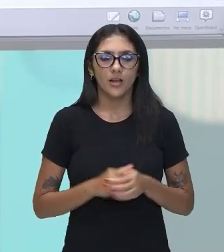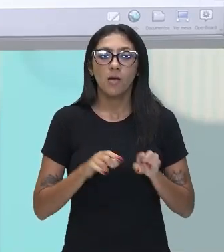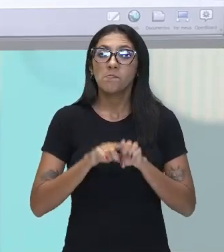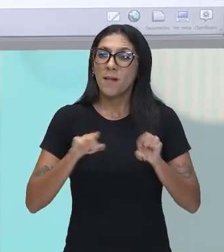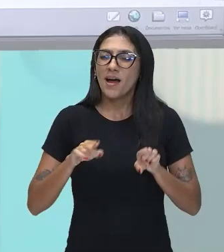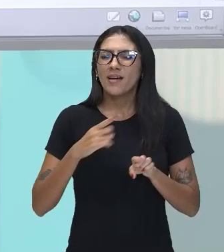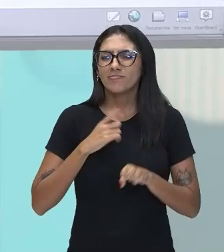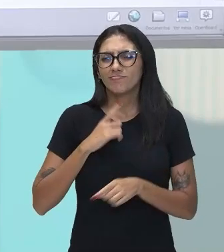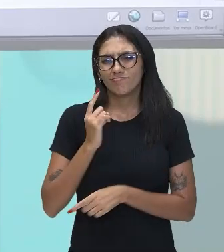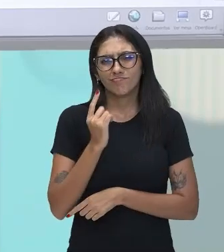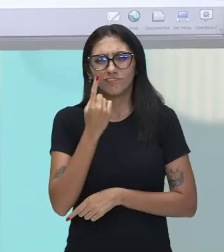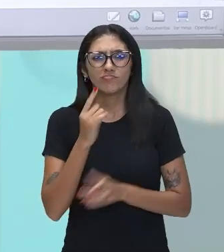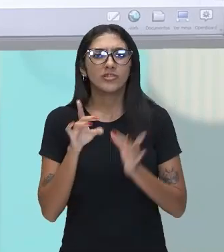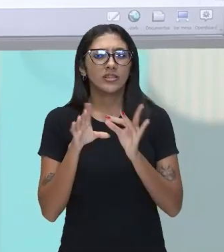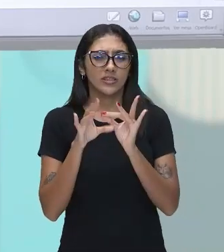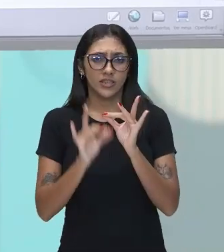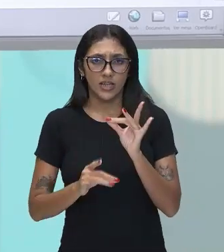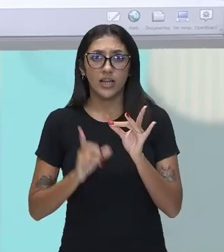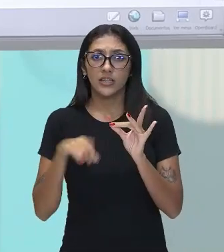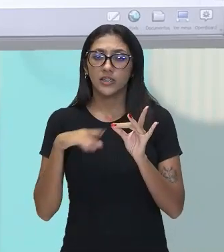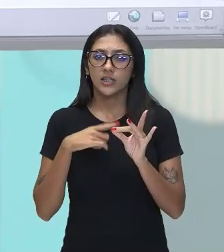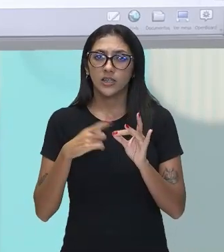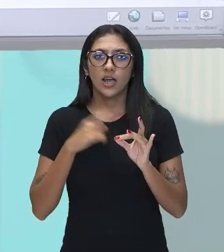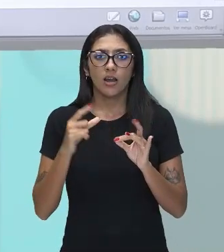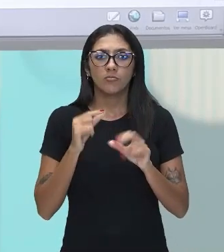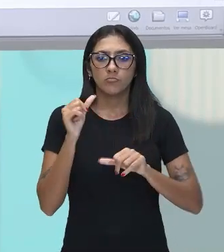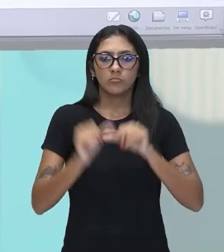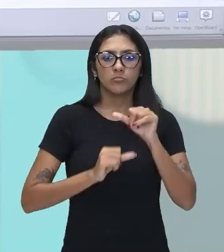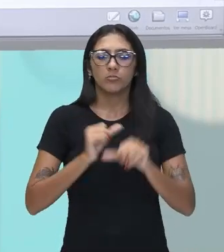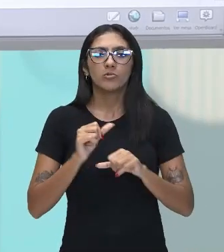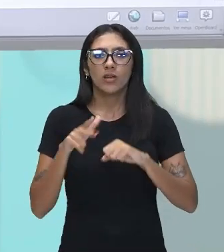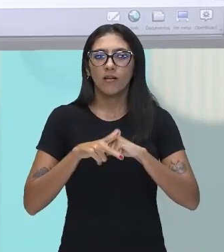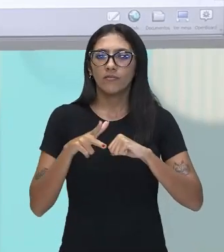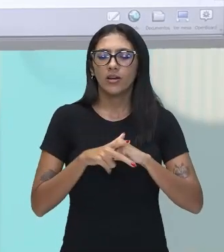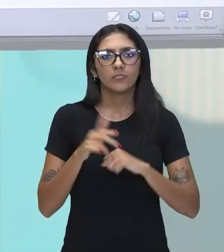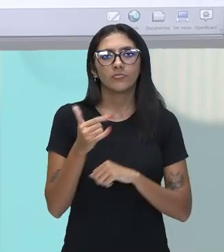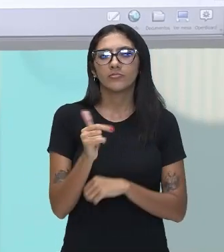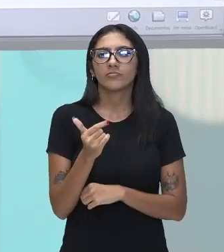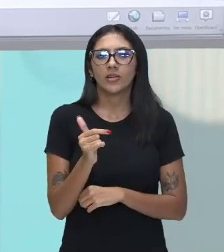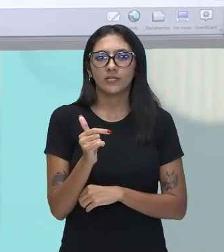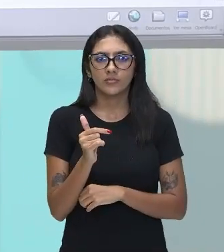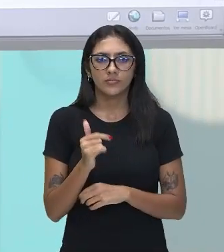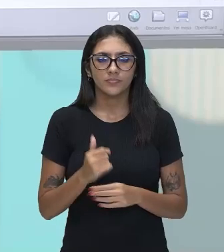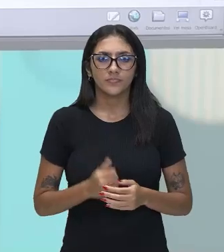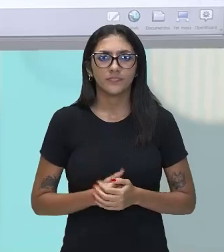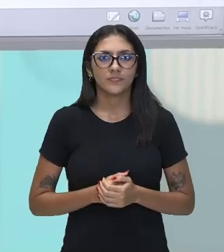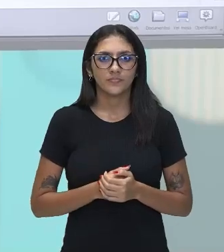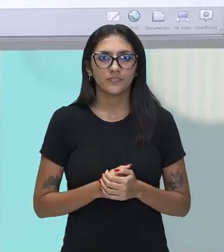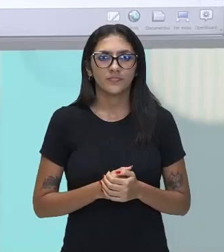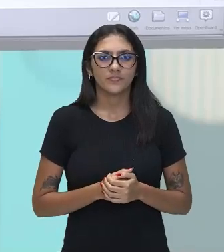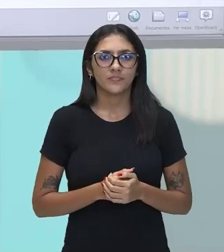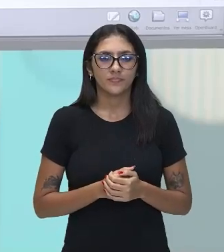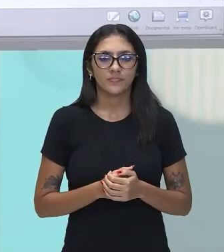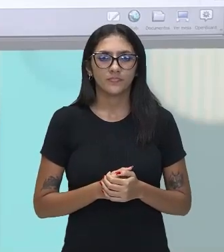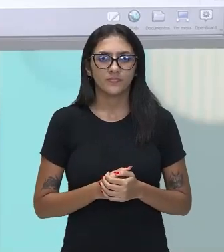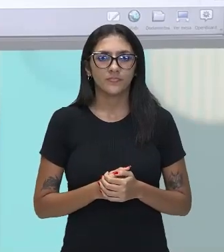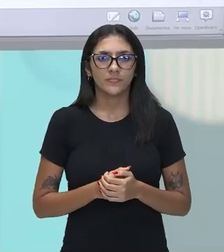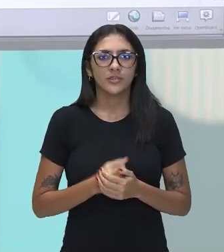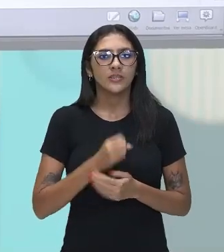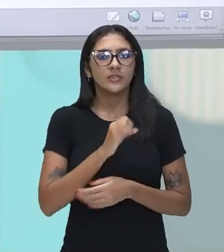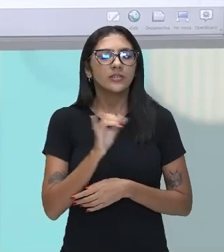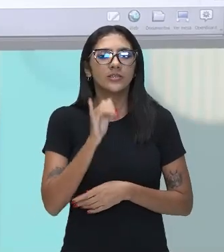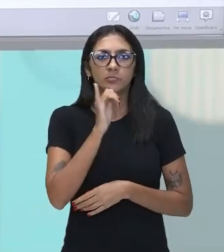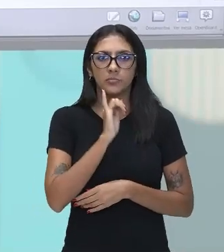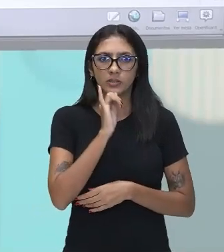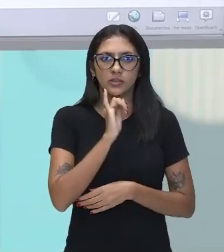situação em que elas vão ficar no singular. O verbo fica no singular, digo. Qual é essa situação? Situação em que a